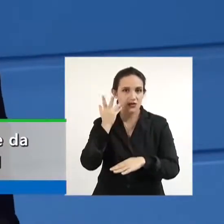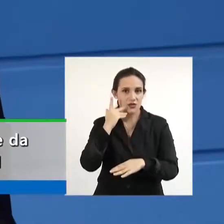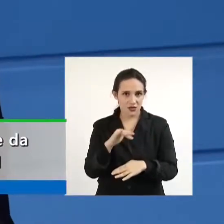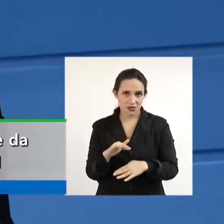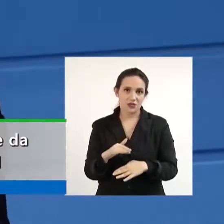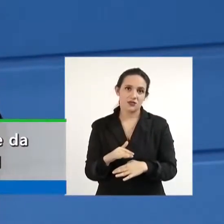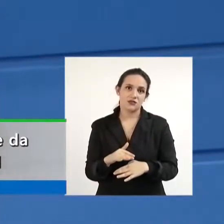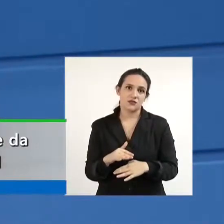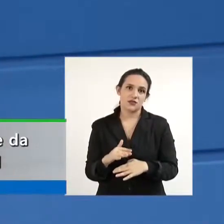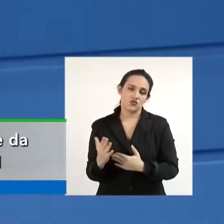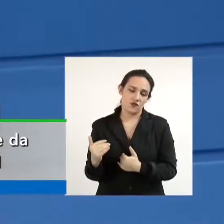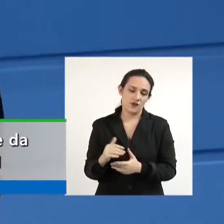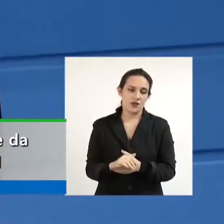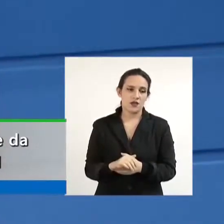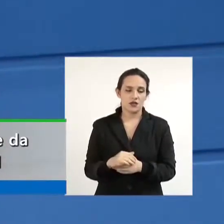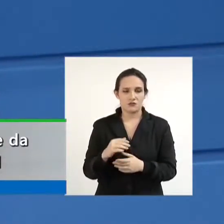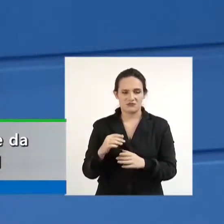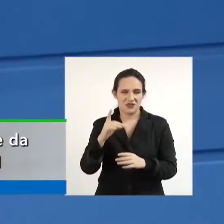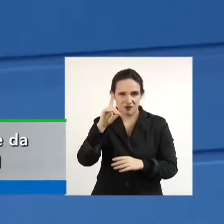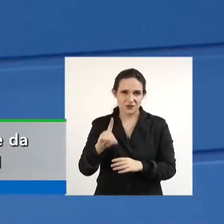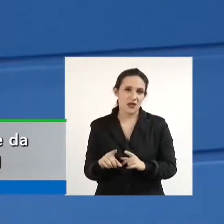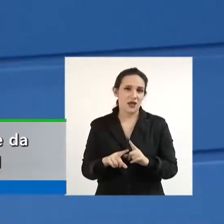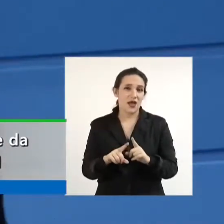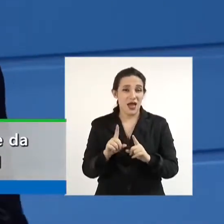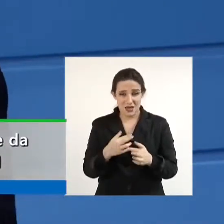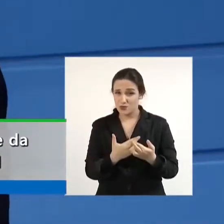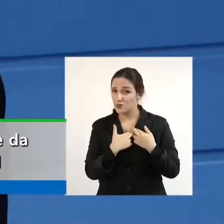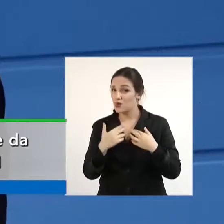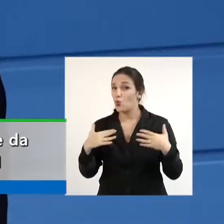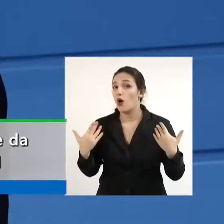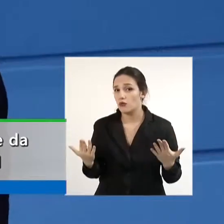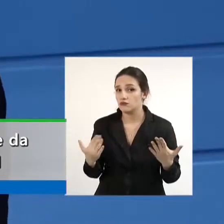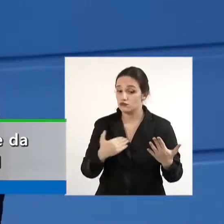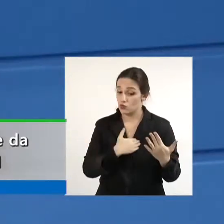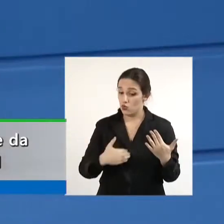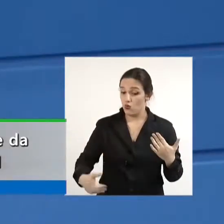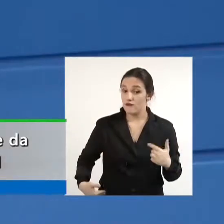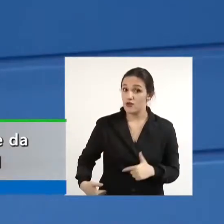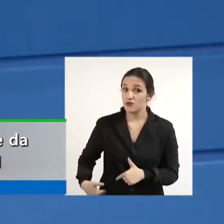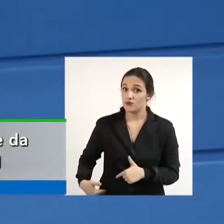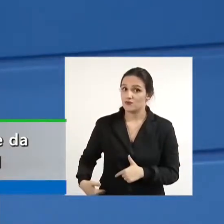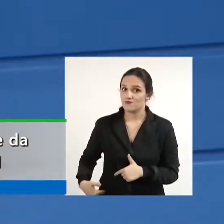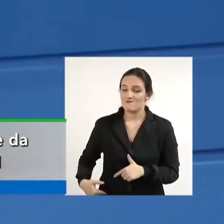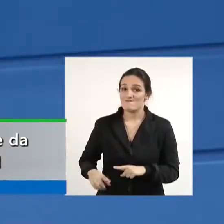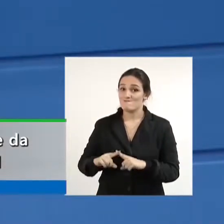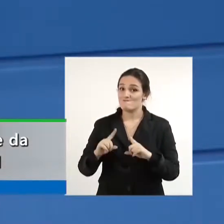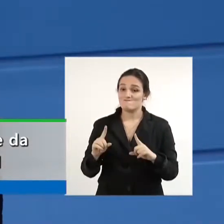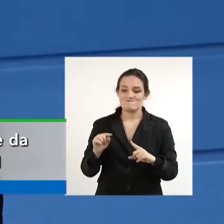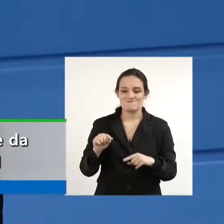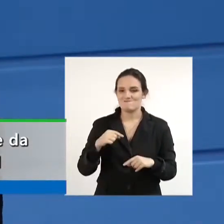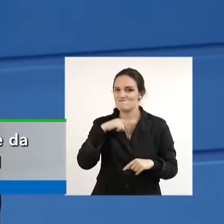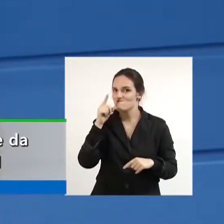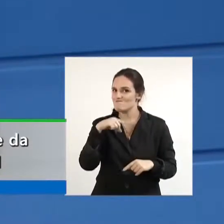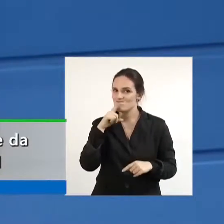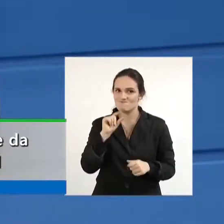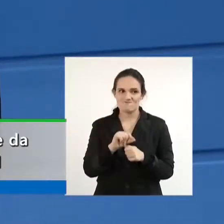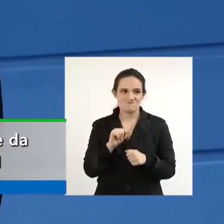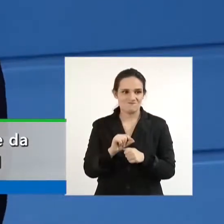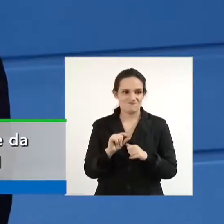poder público, mas o poder público não atende, ele não consegue, né, dar esse